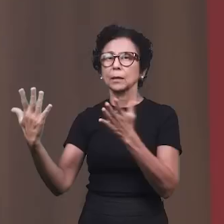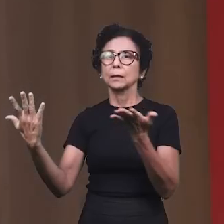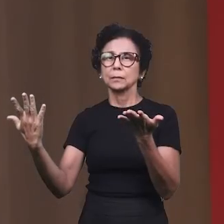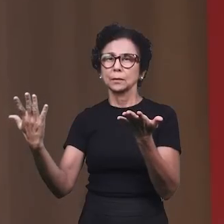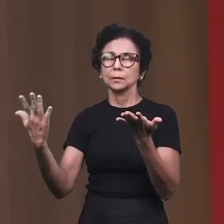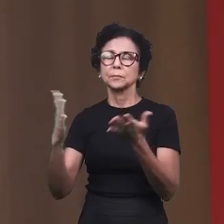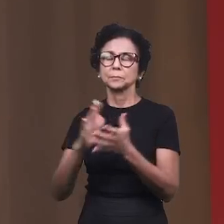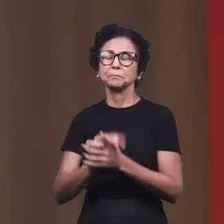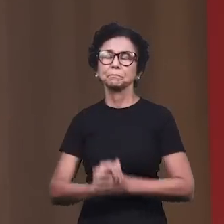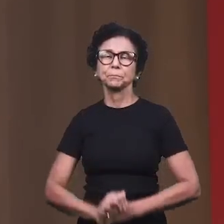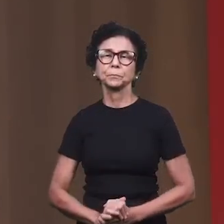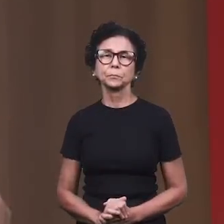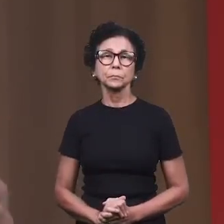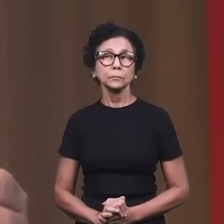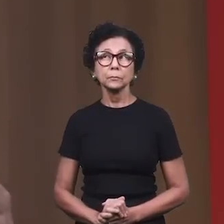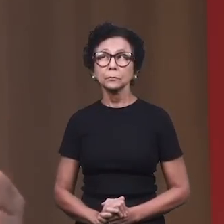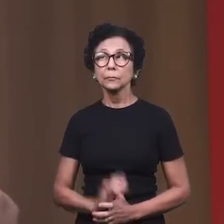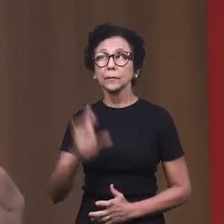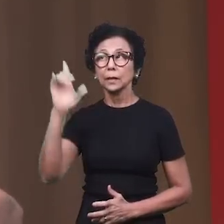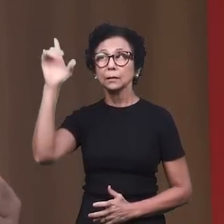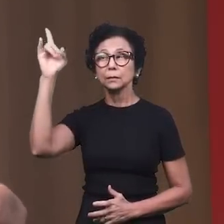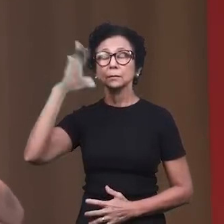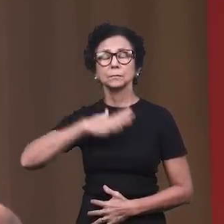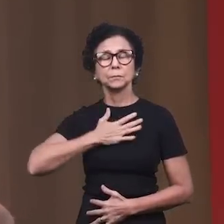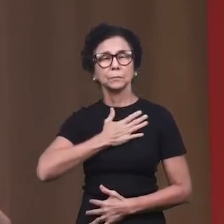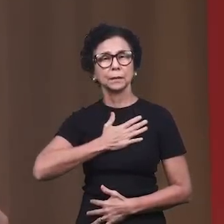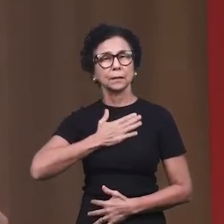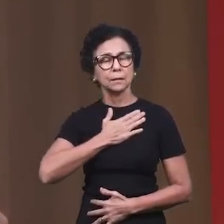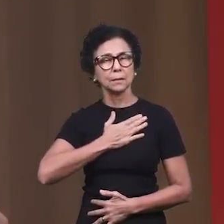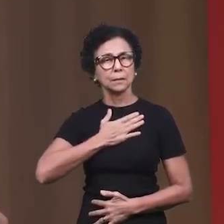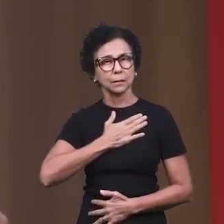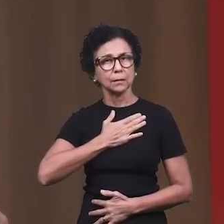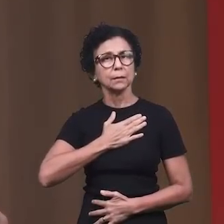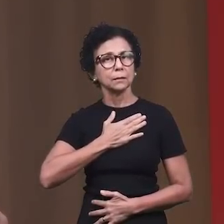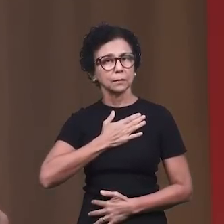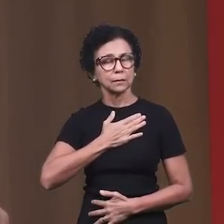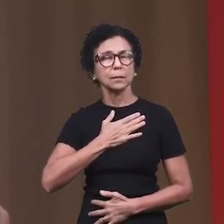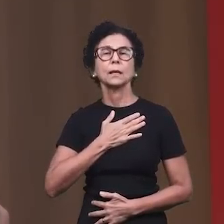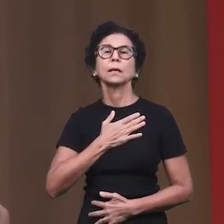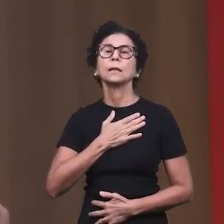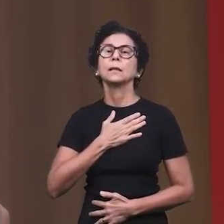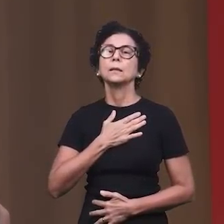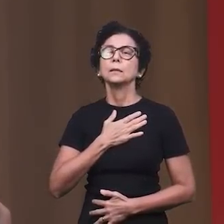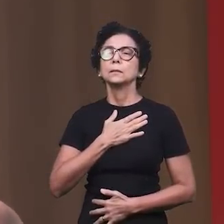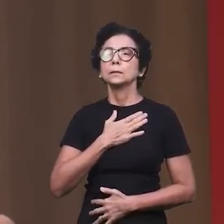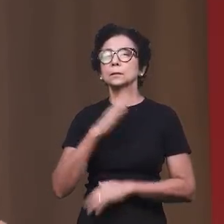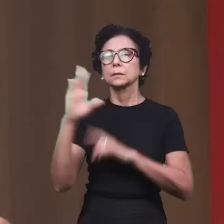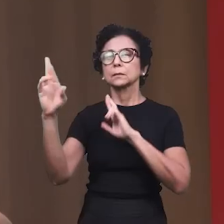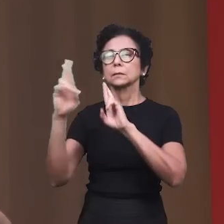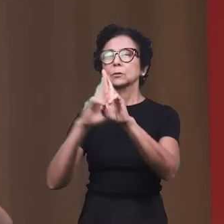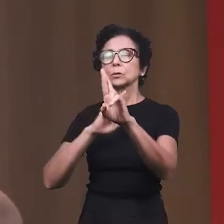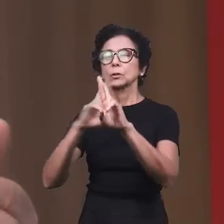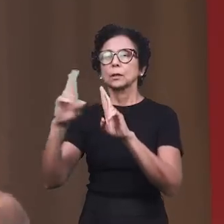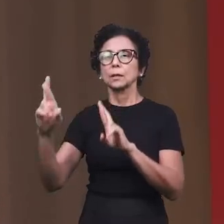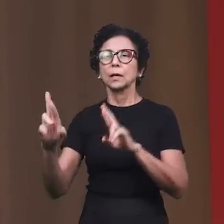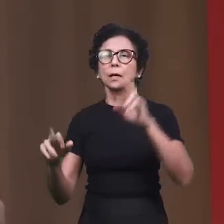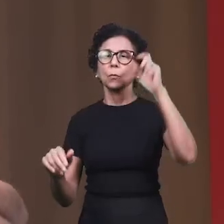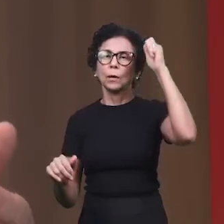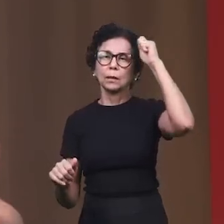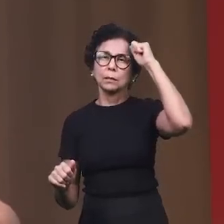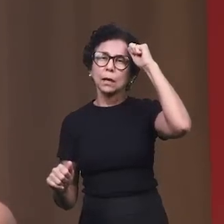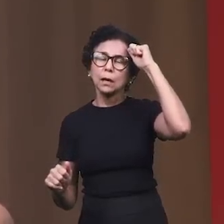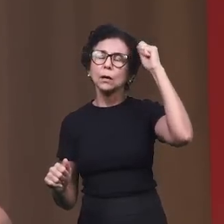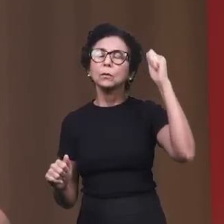diante do Senhor. Deus tinha prazer de estar ali, de conversar com Adão, de se